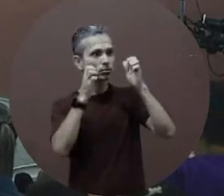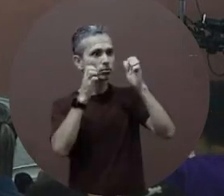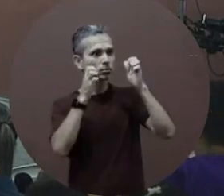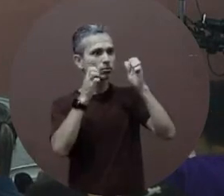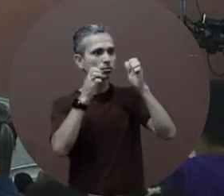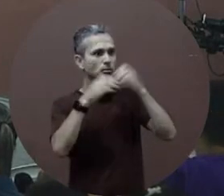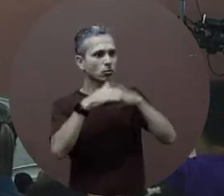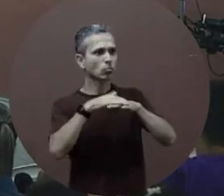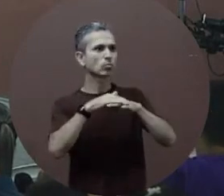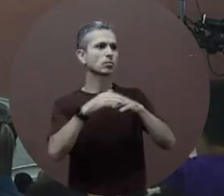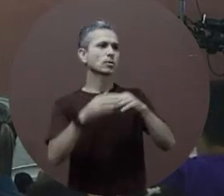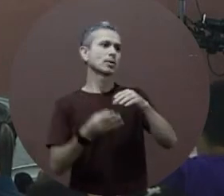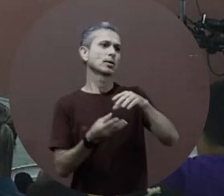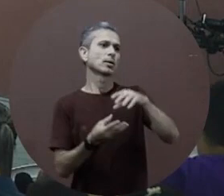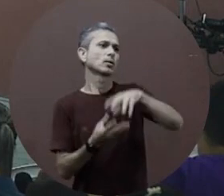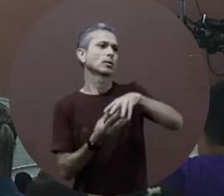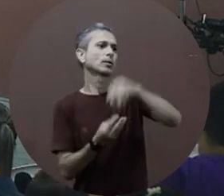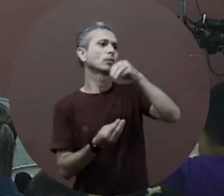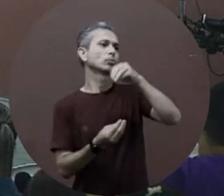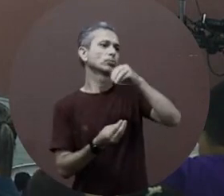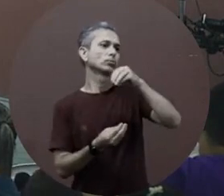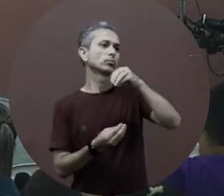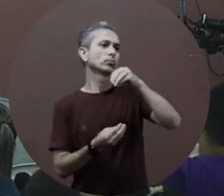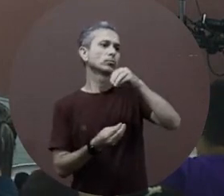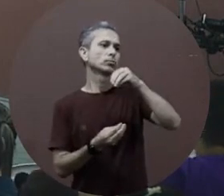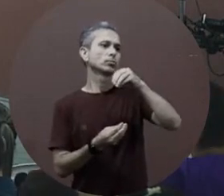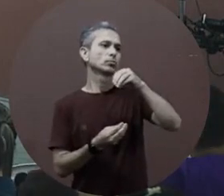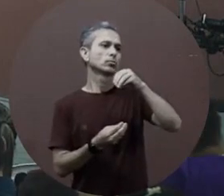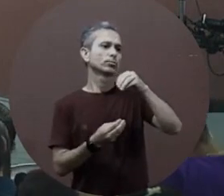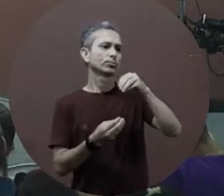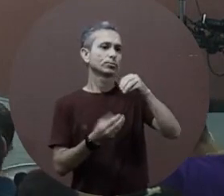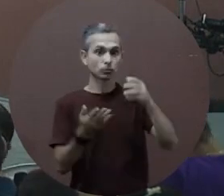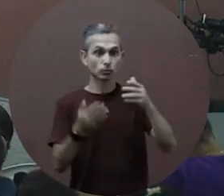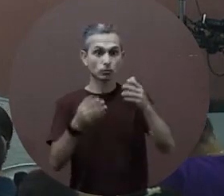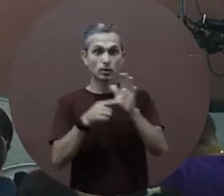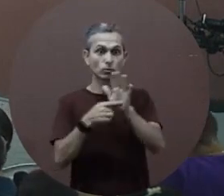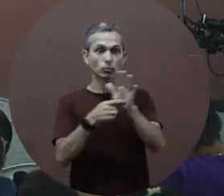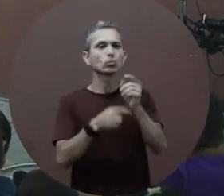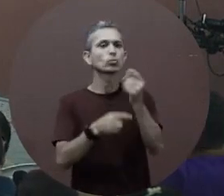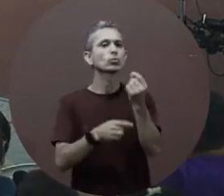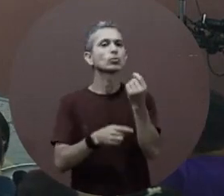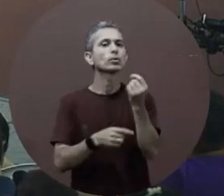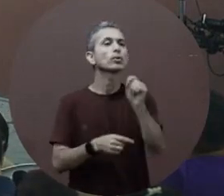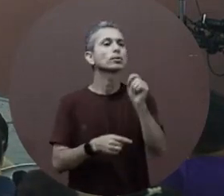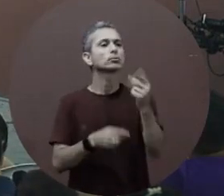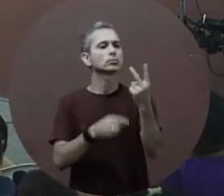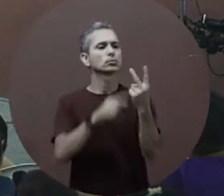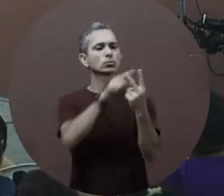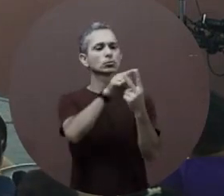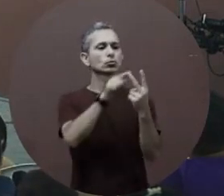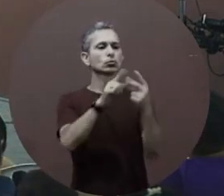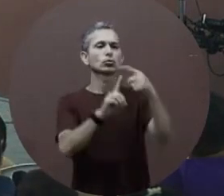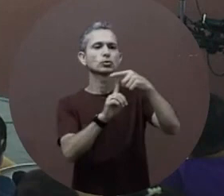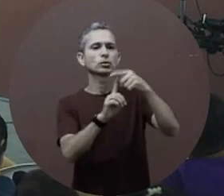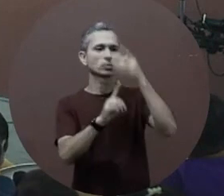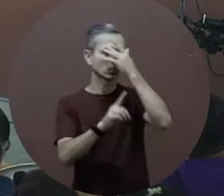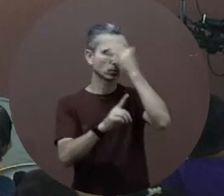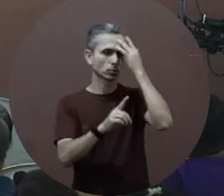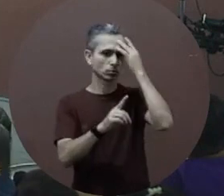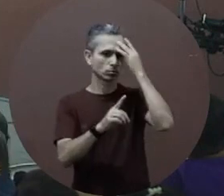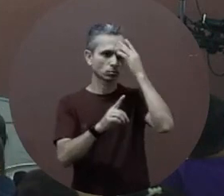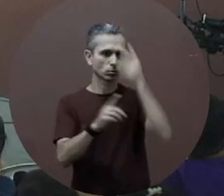dizendo aqui. Ele está classificando dois tipos de pessoas. A que persevera para a salvação e a